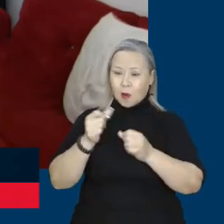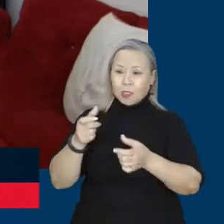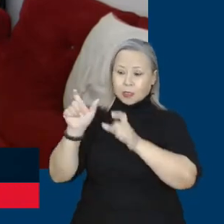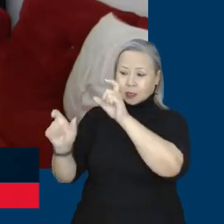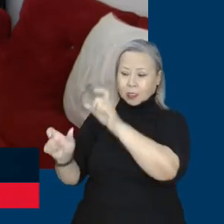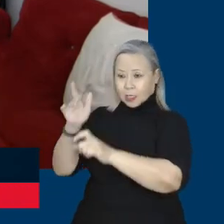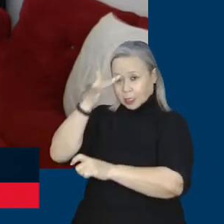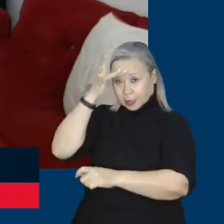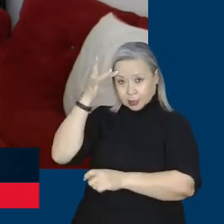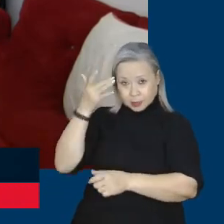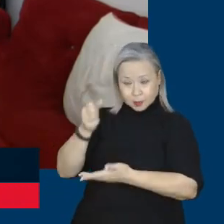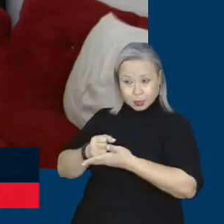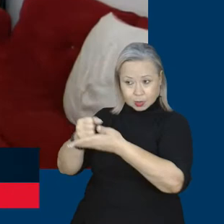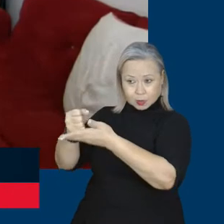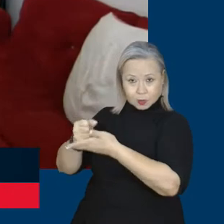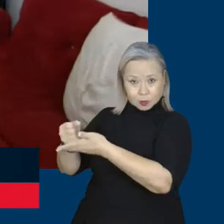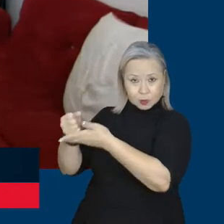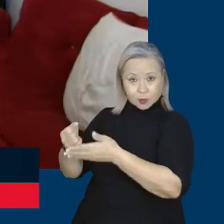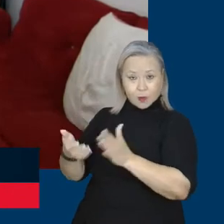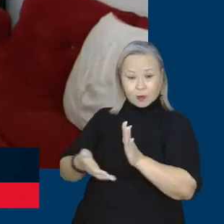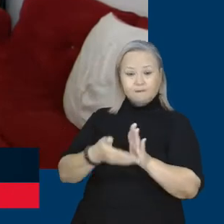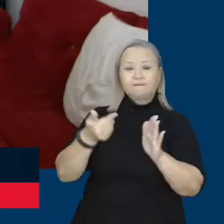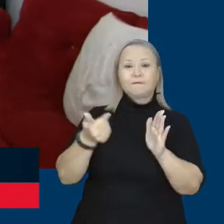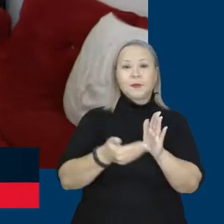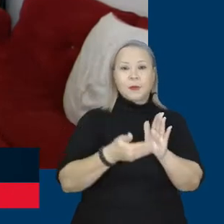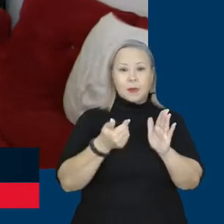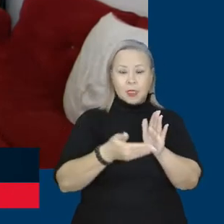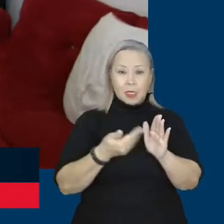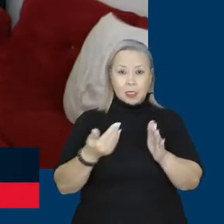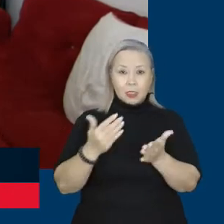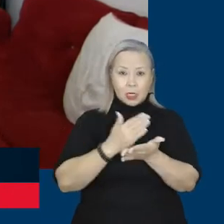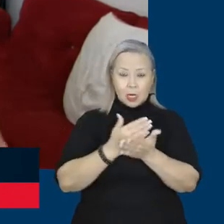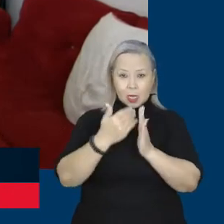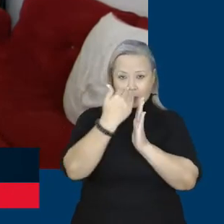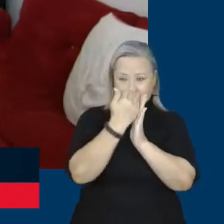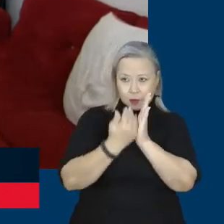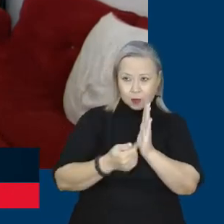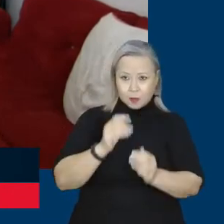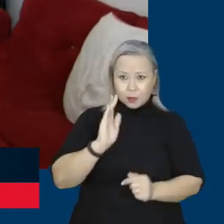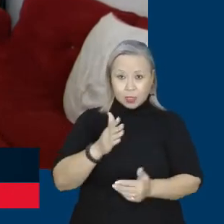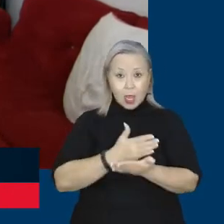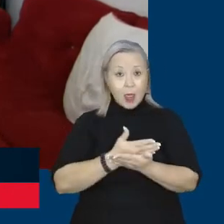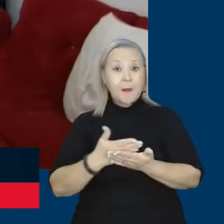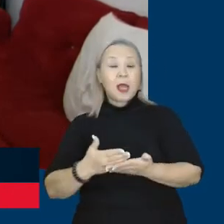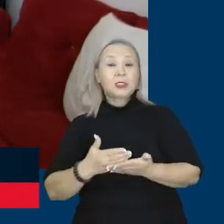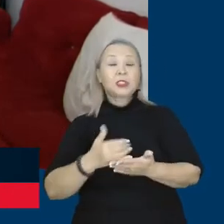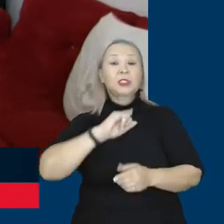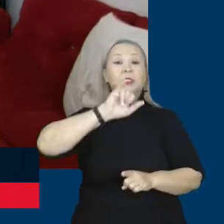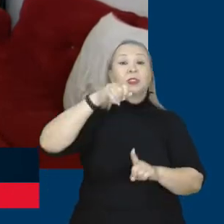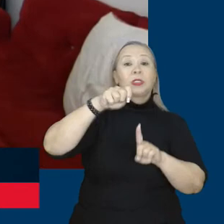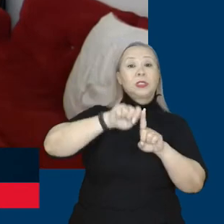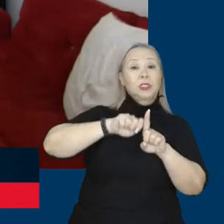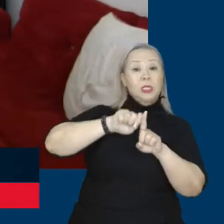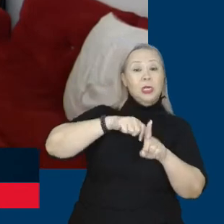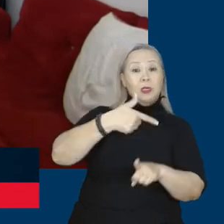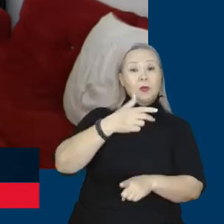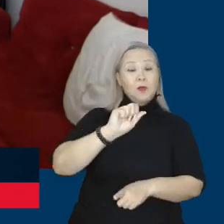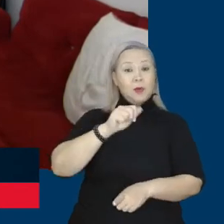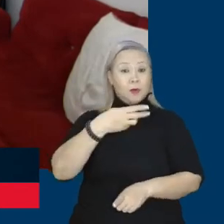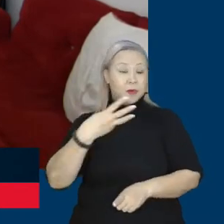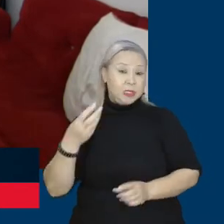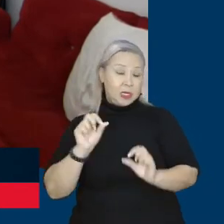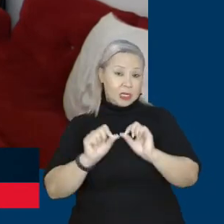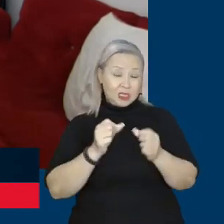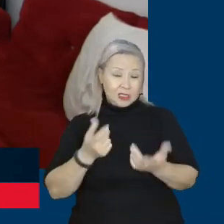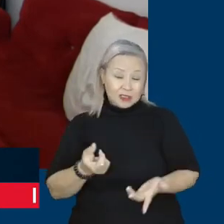esses beneficiários fossem retirados do programa já a partir de Janeiro Isso demonstra no mínimo